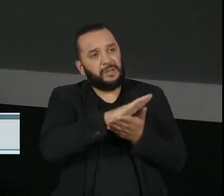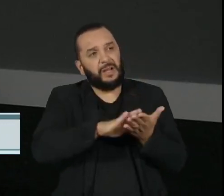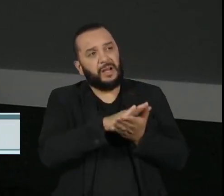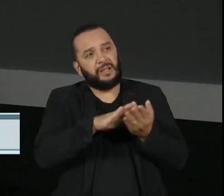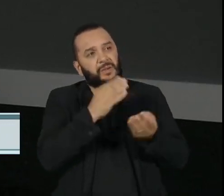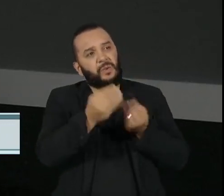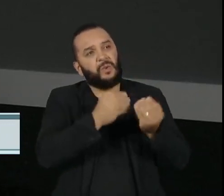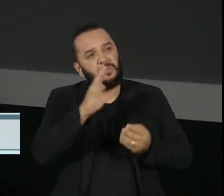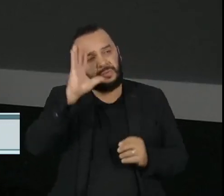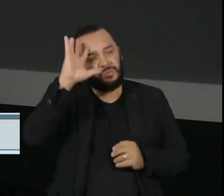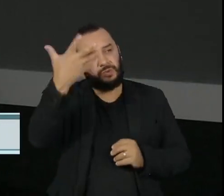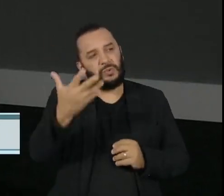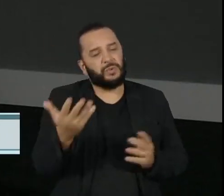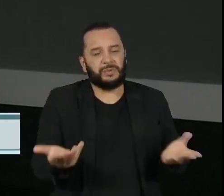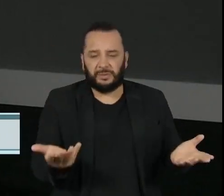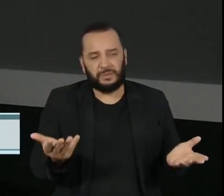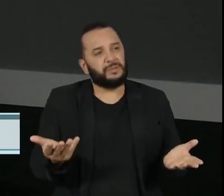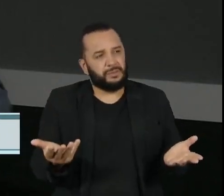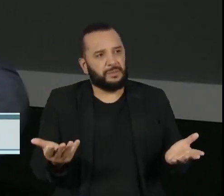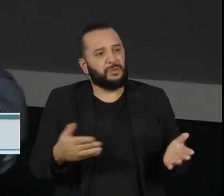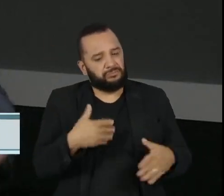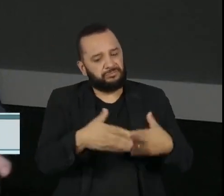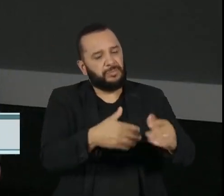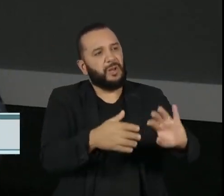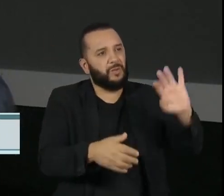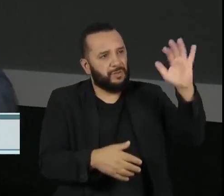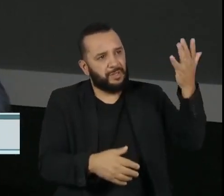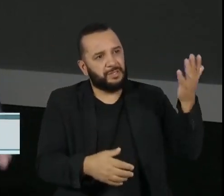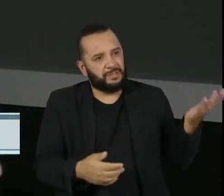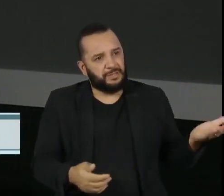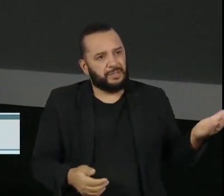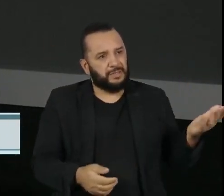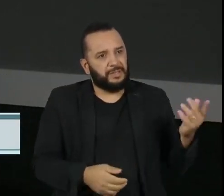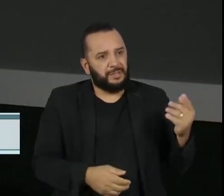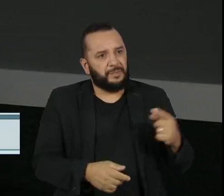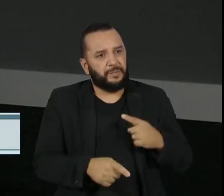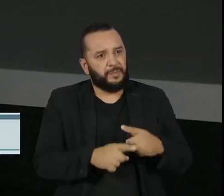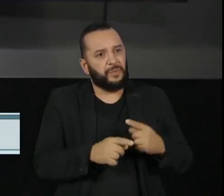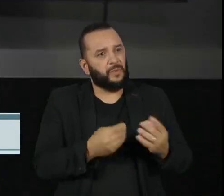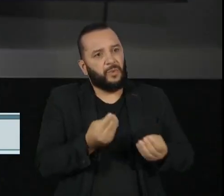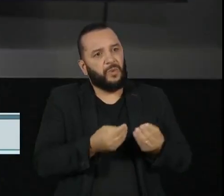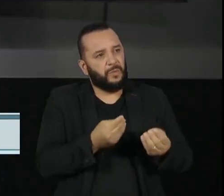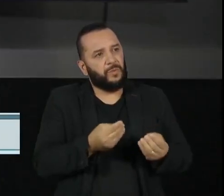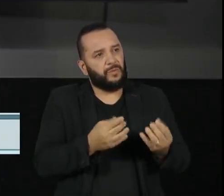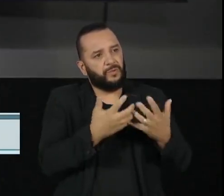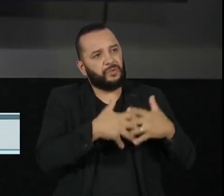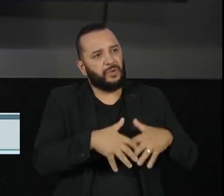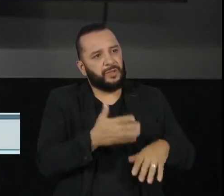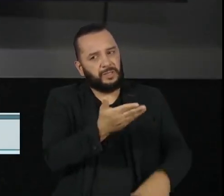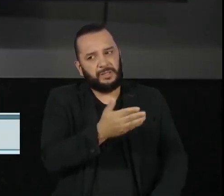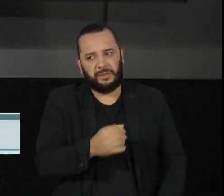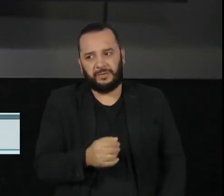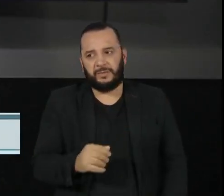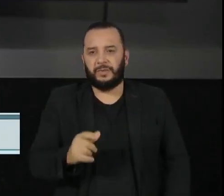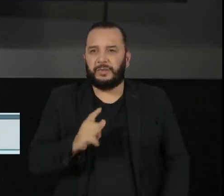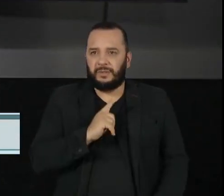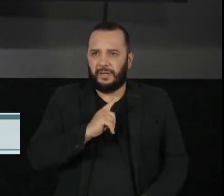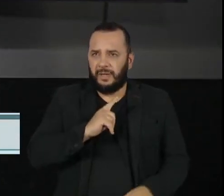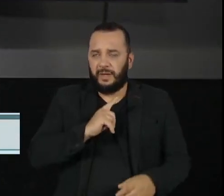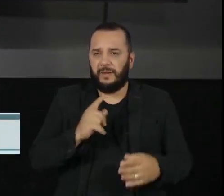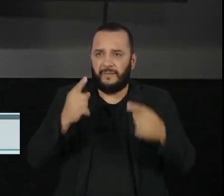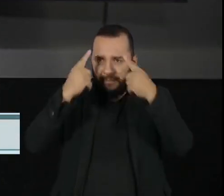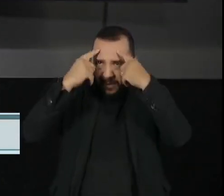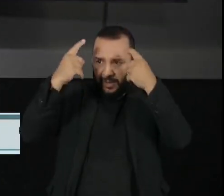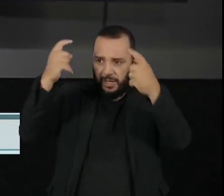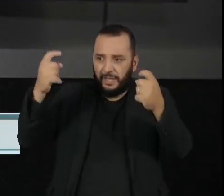sanções podem advir historicamente? Como é que funciona isso? As violações graves